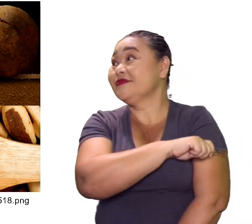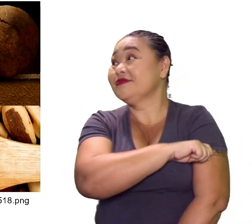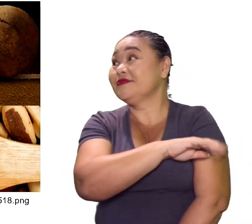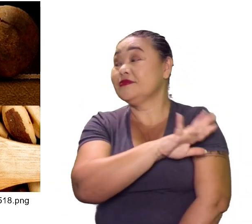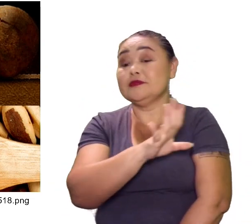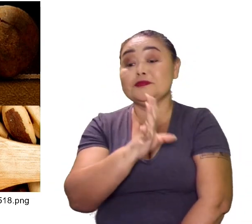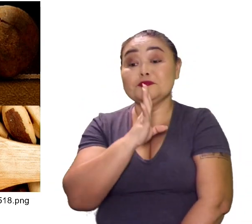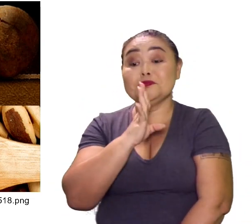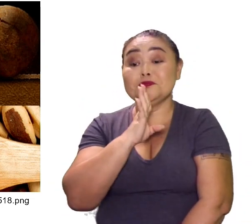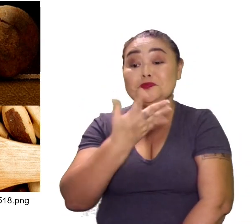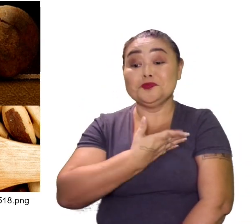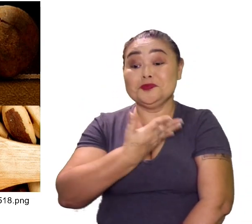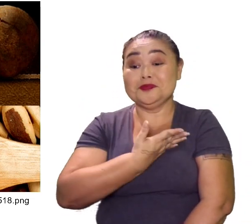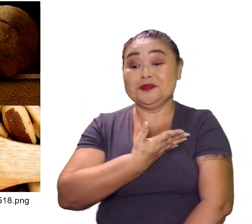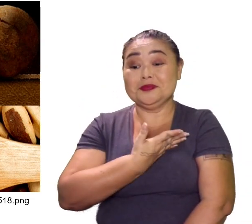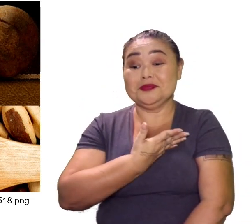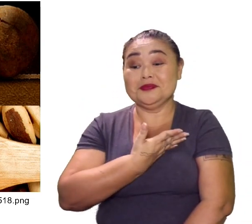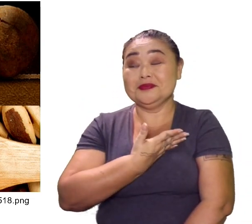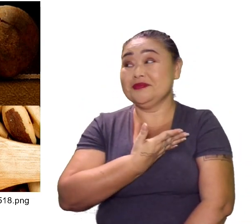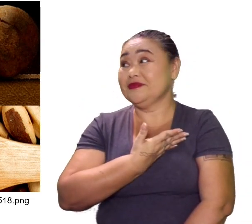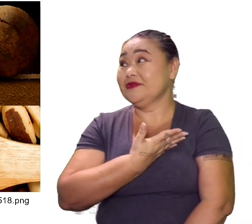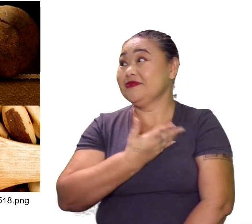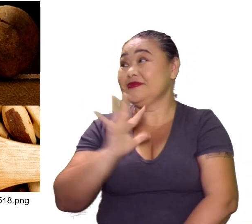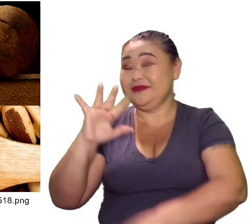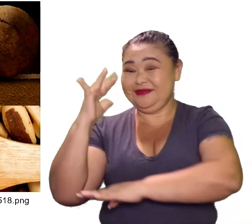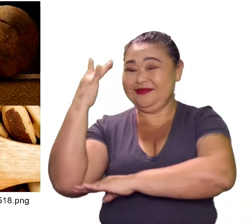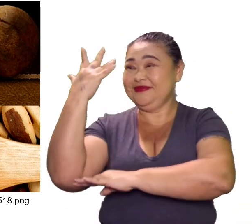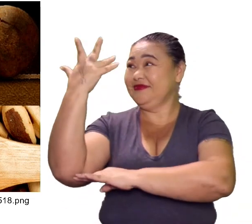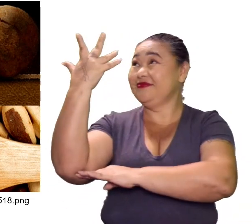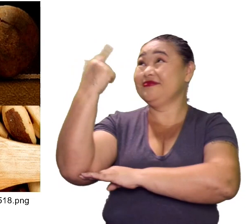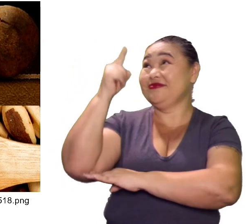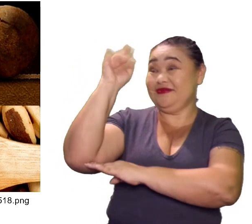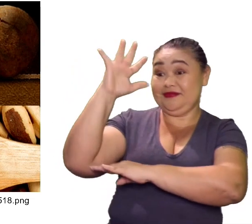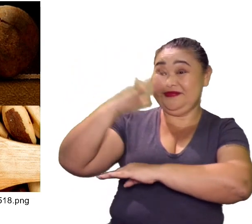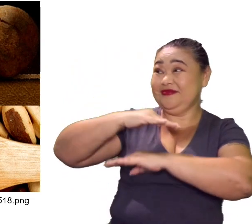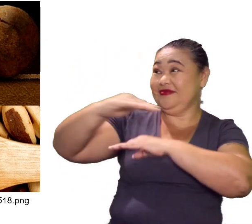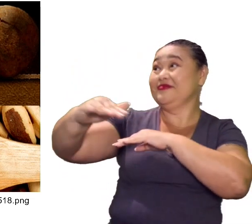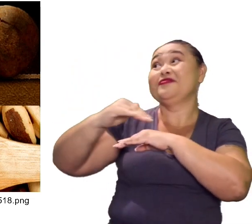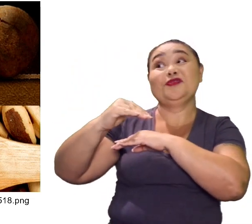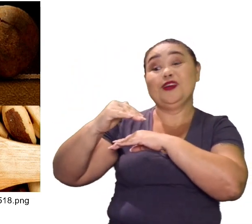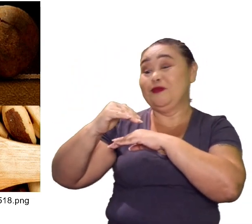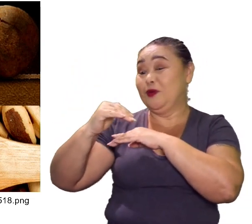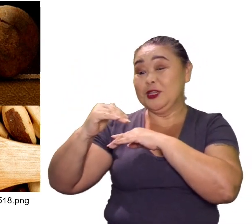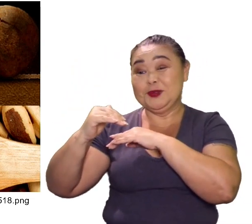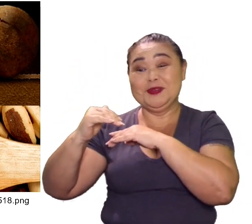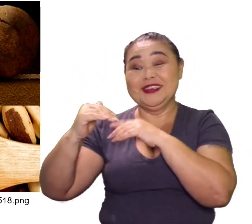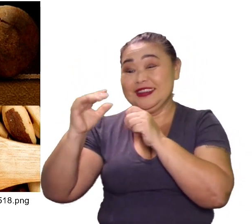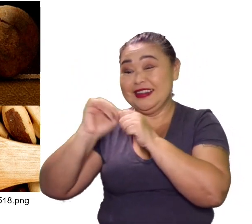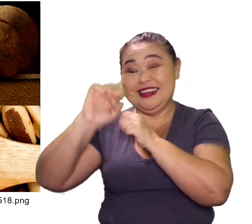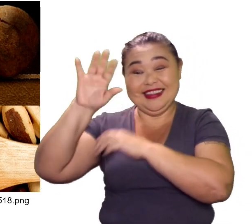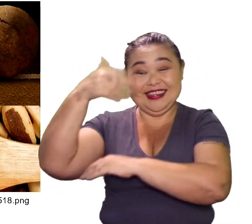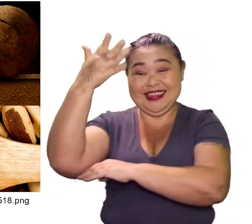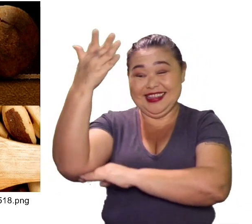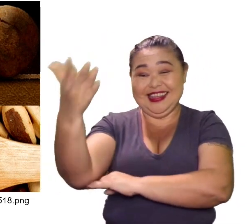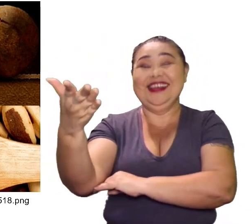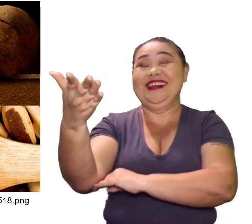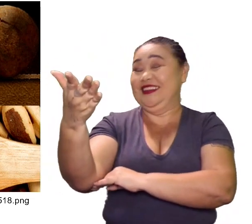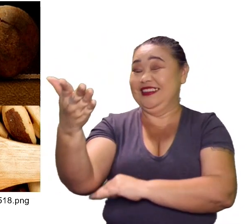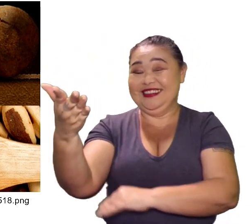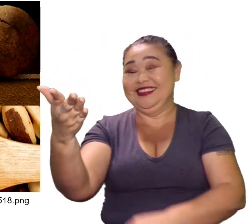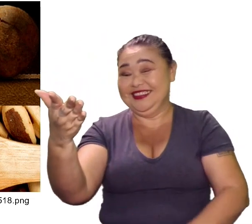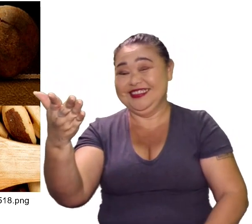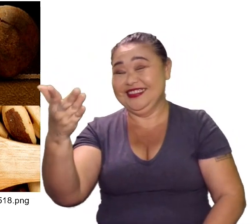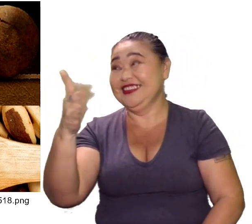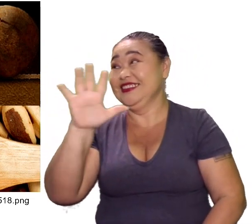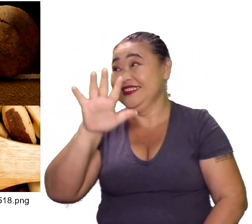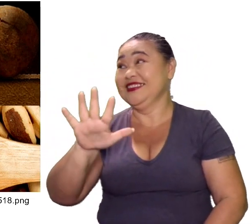olha só, já. Ele comprou um terreno e tem uma castanheira lá no terreno. Ele está enrolado para arrancar a castanheira,